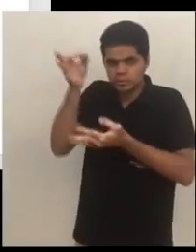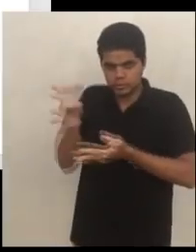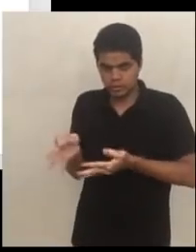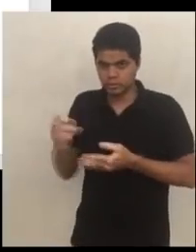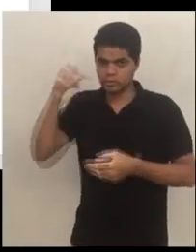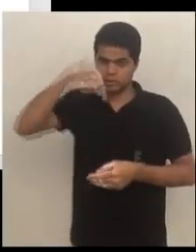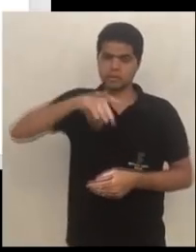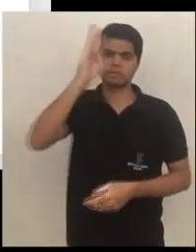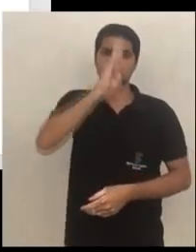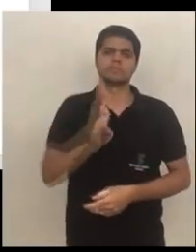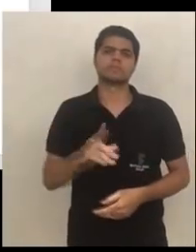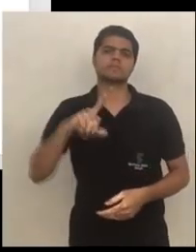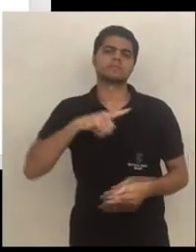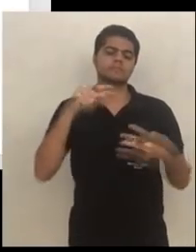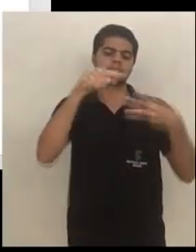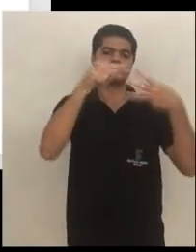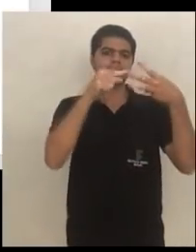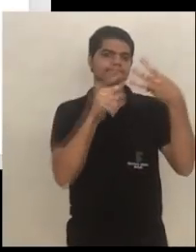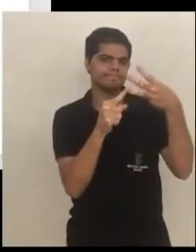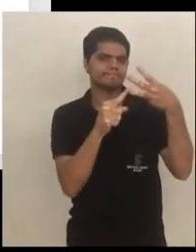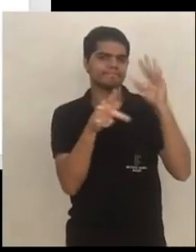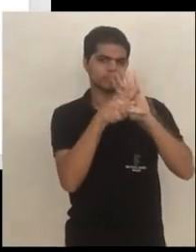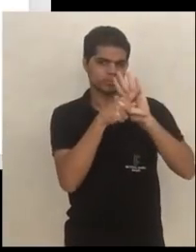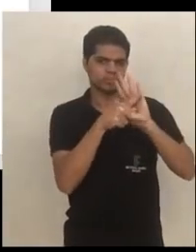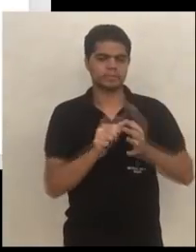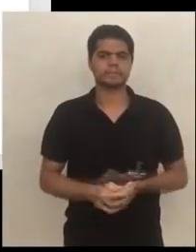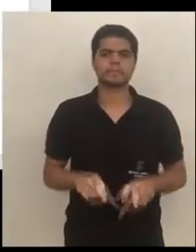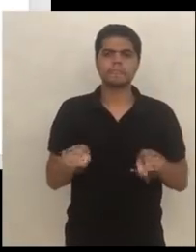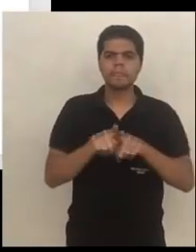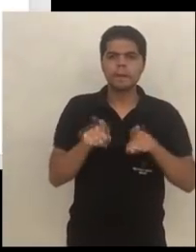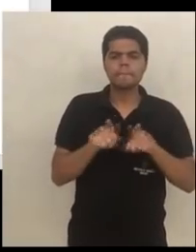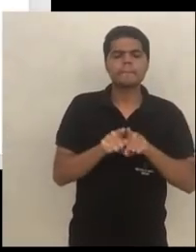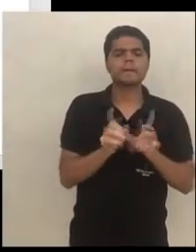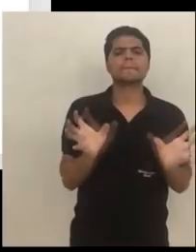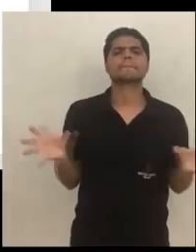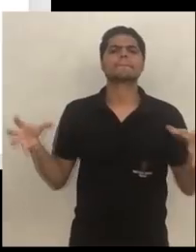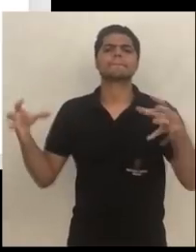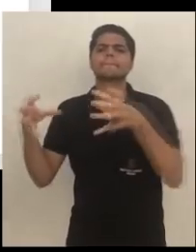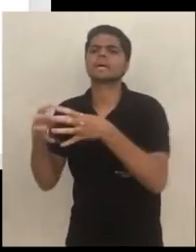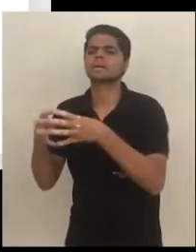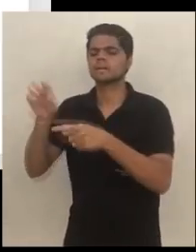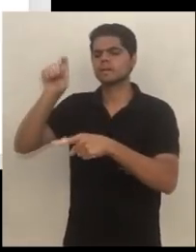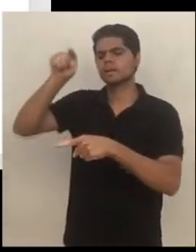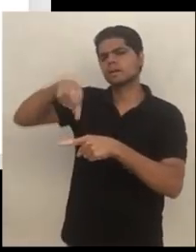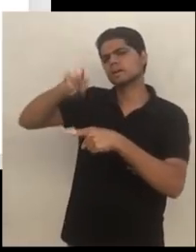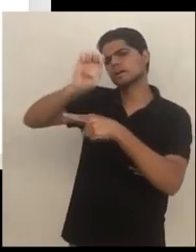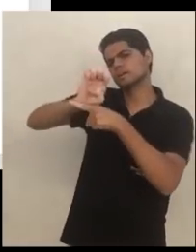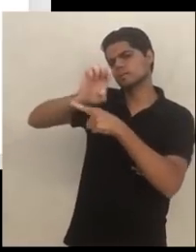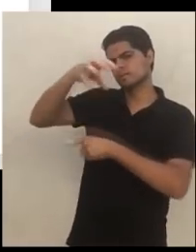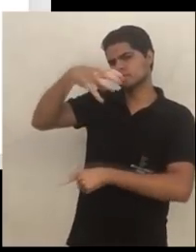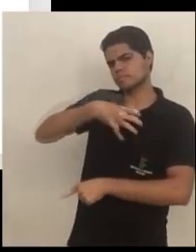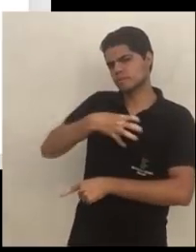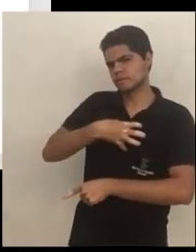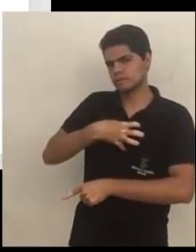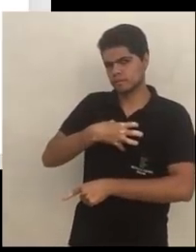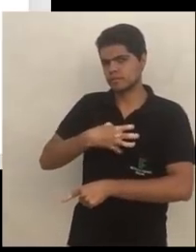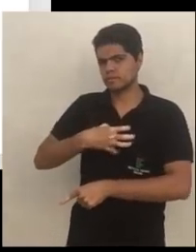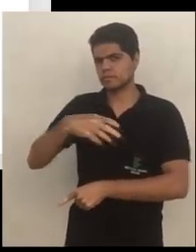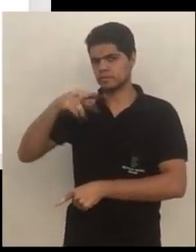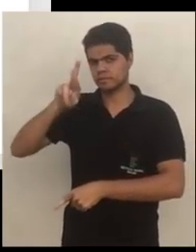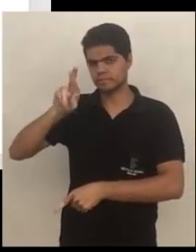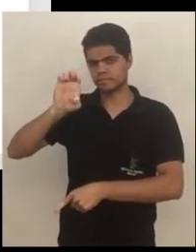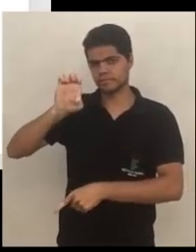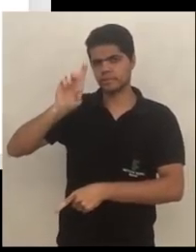no Brasil. Certificação participativa, que é a certificação no estado da Bahia, a OPAC Rede Povos da Mata é a